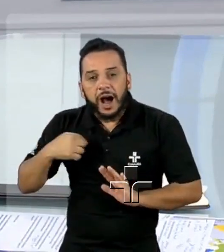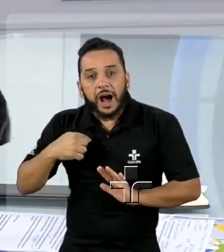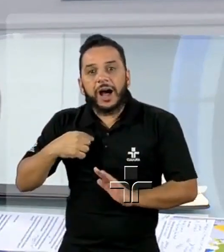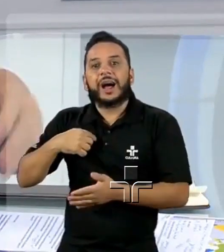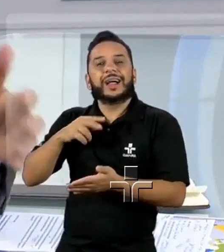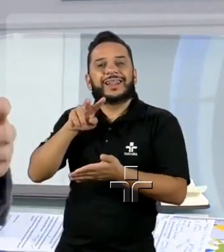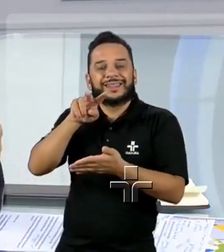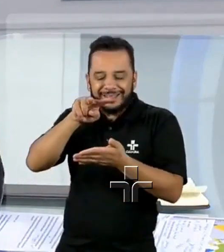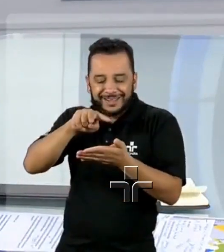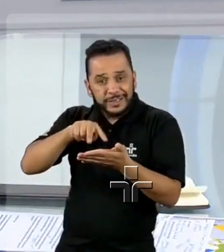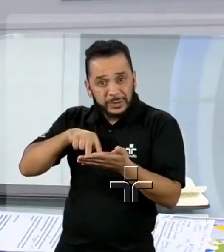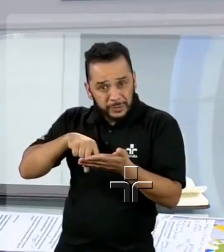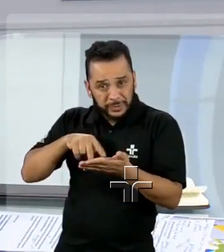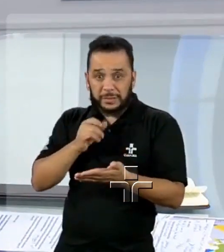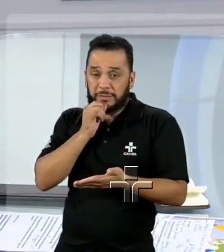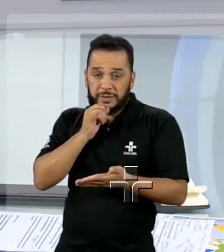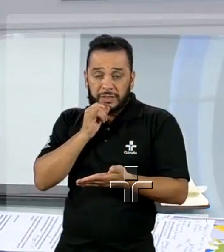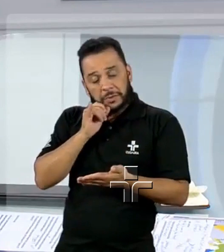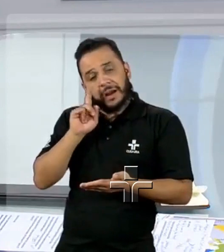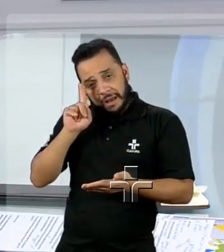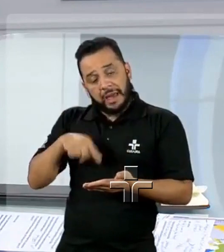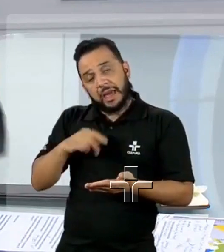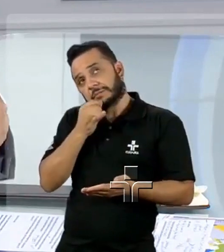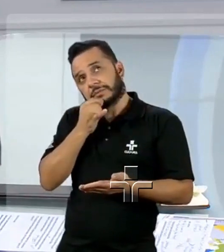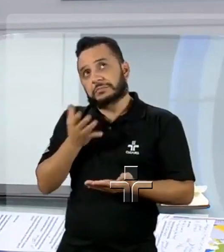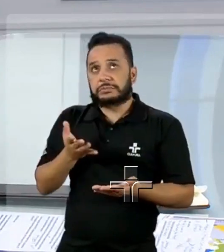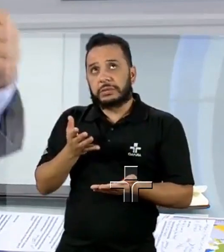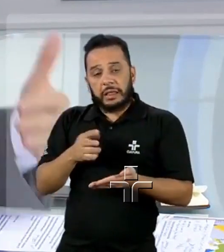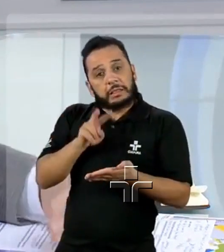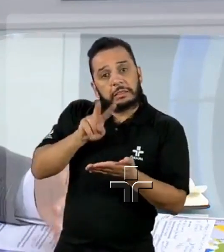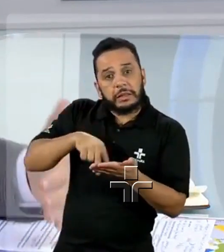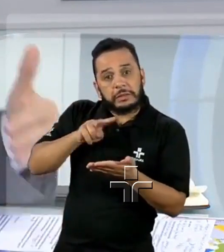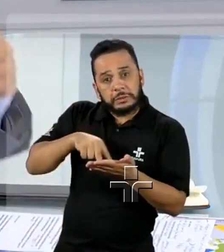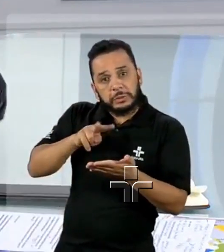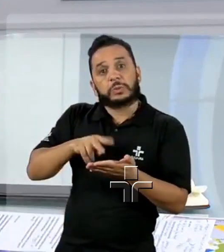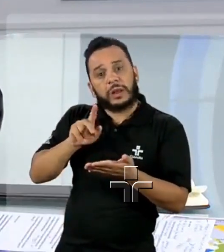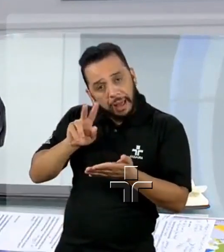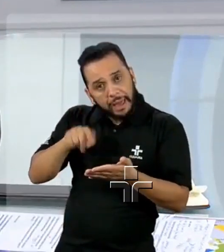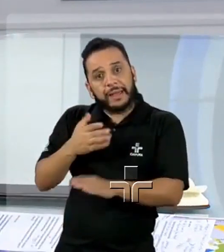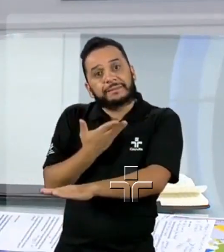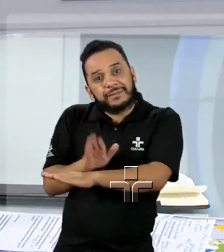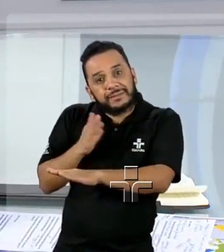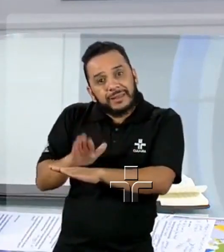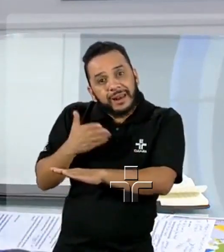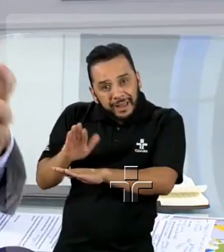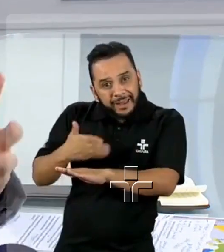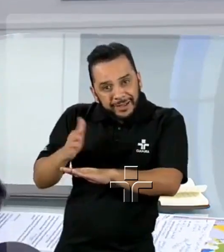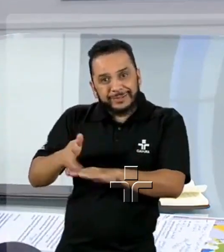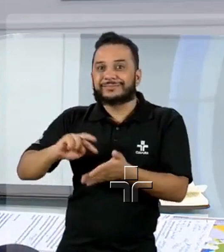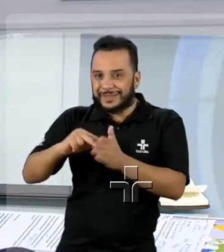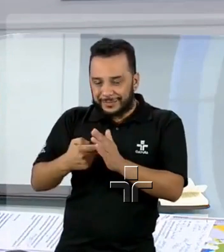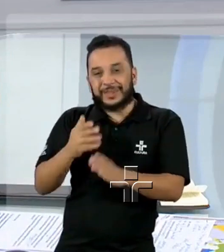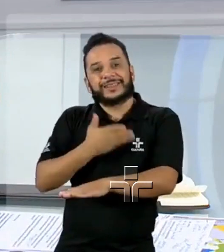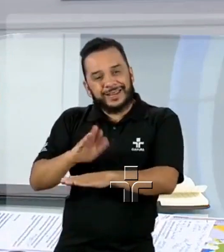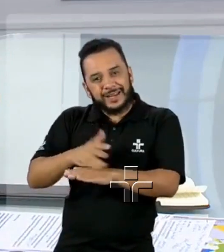não é um processo passivo, ou seja, a leitura exige muito treino, porque existe uma reflexão